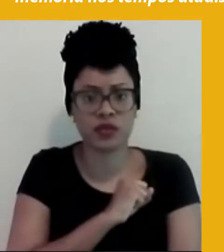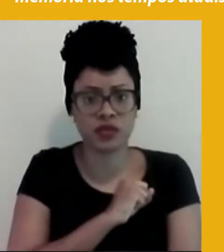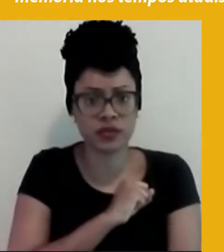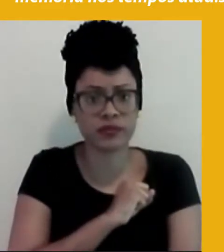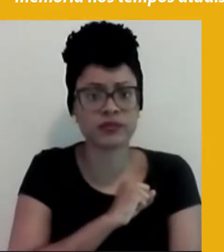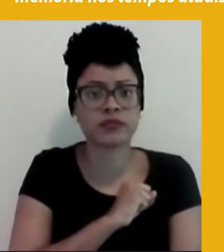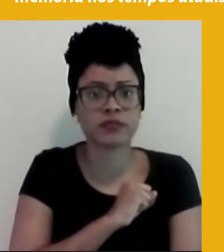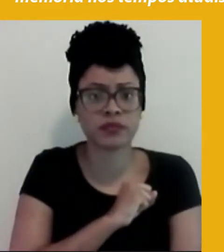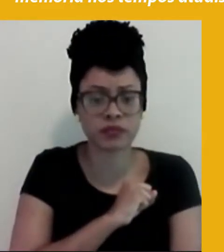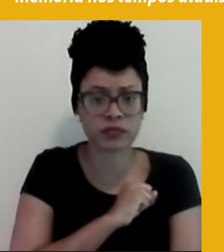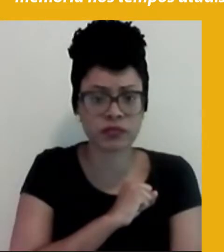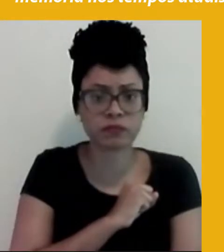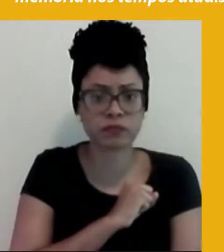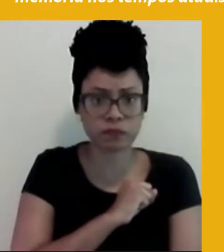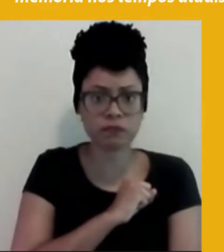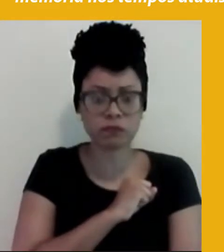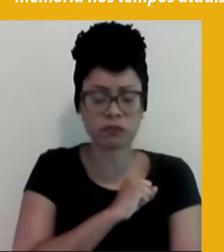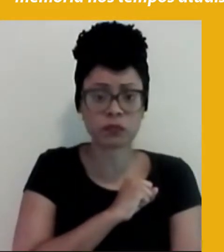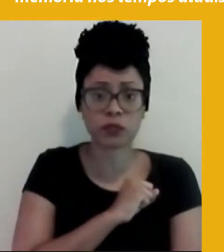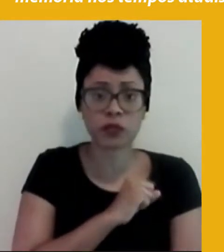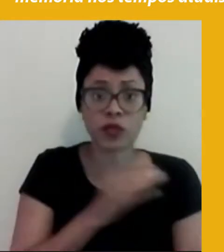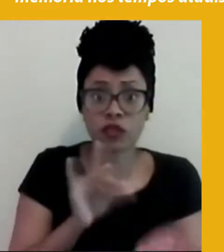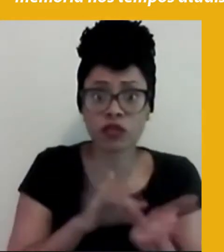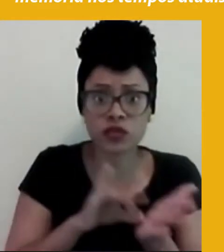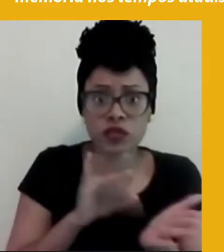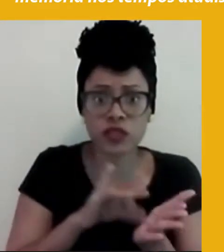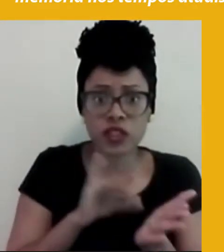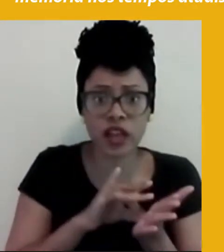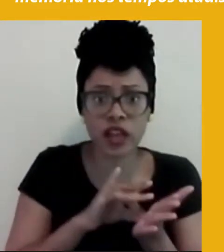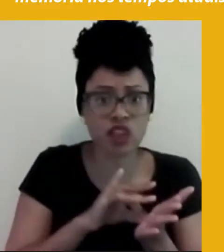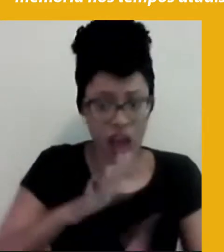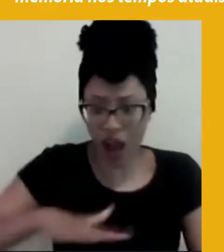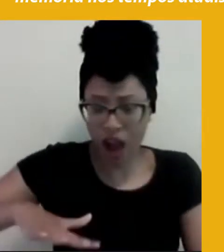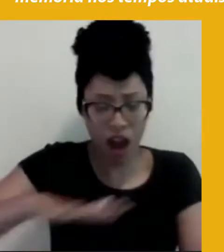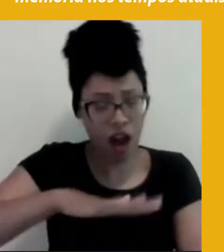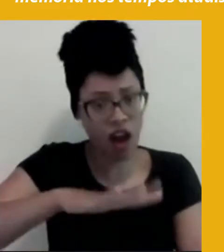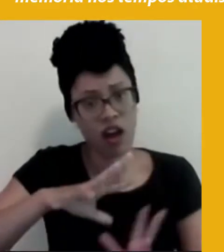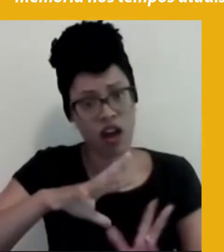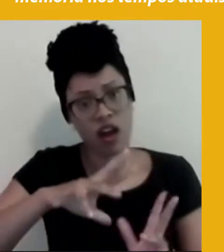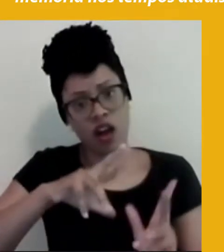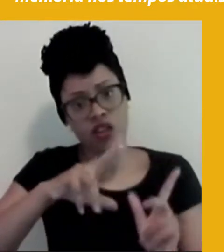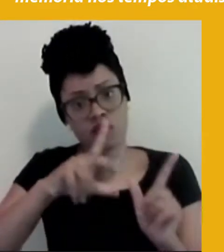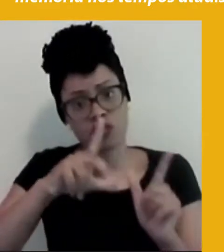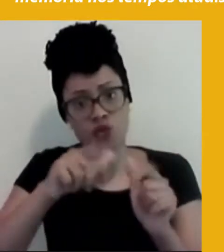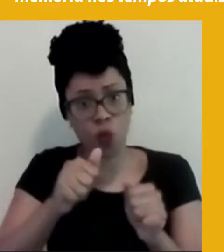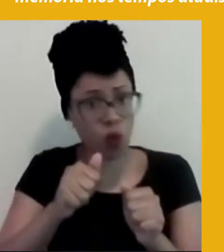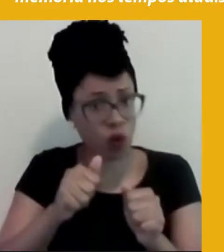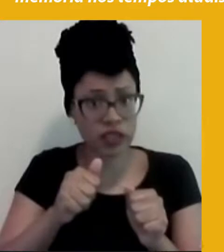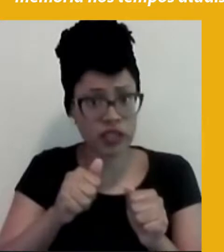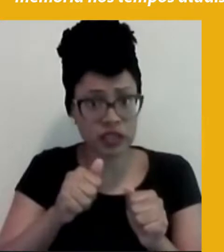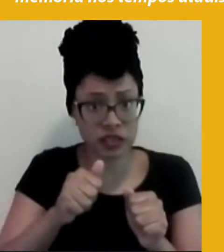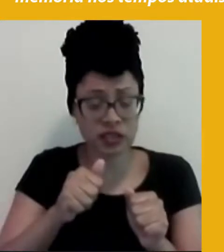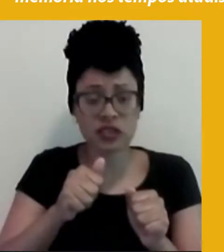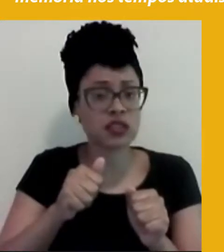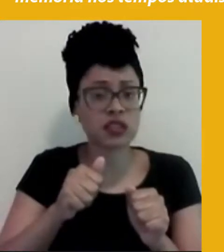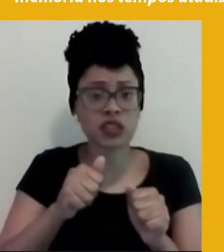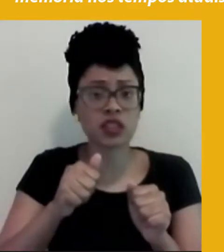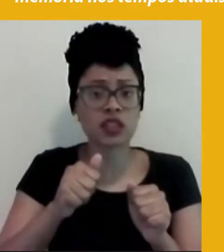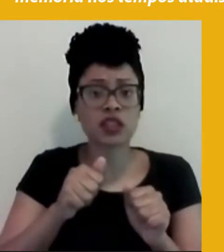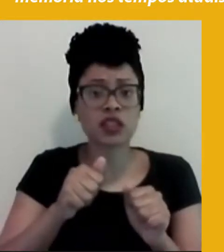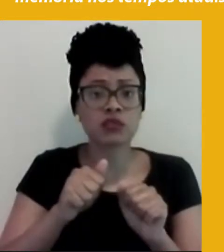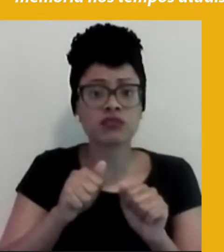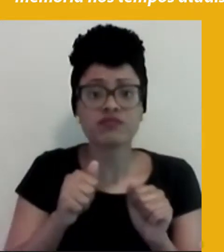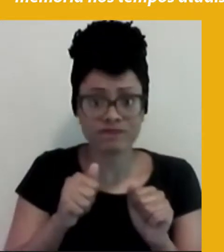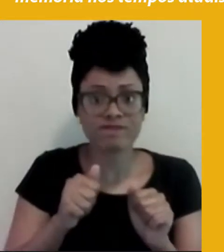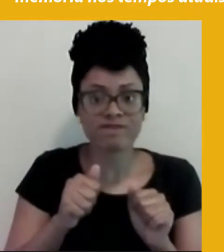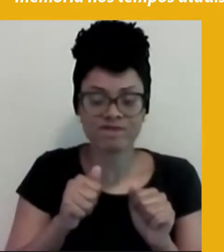Isso se aplica, na verdade, a todas as esferas em que o forte oprime o